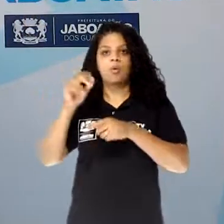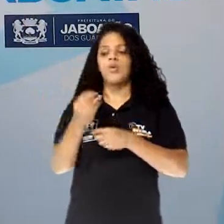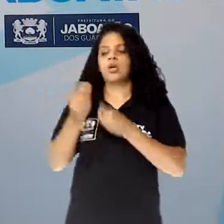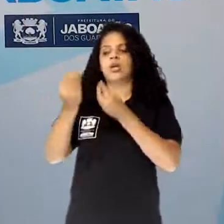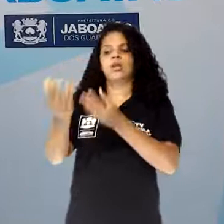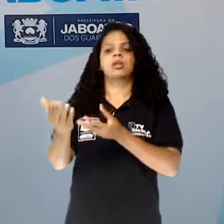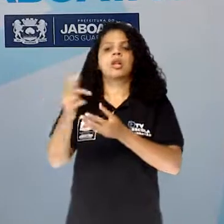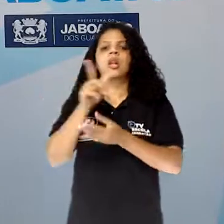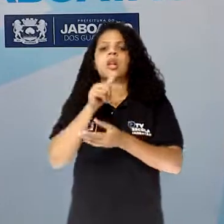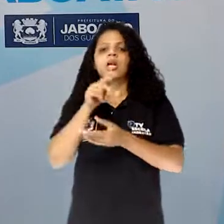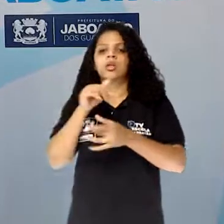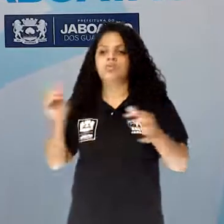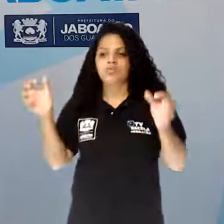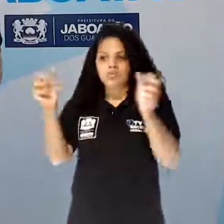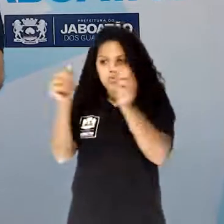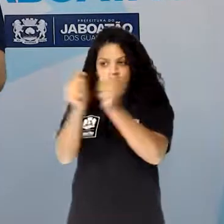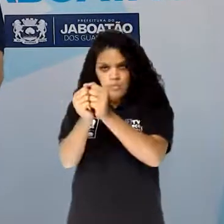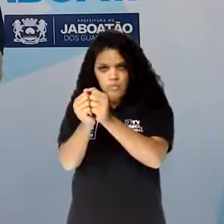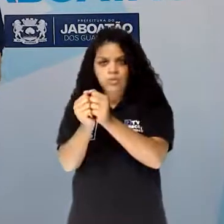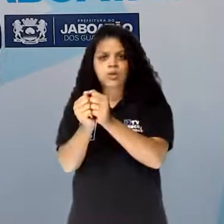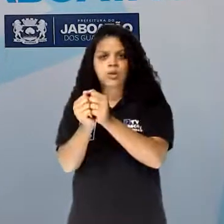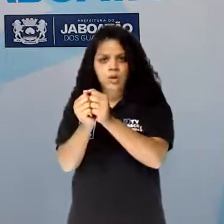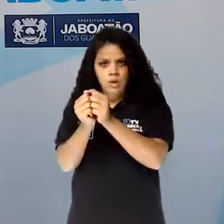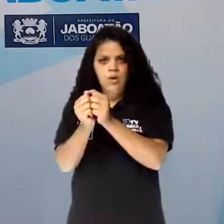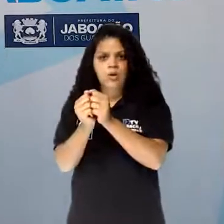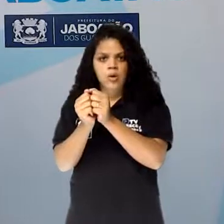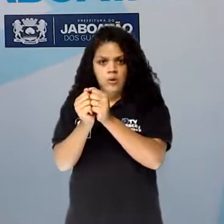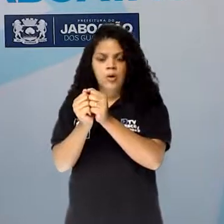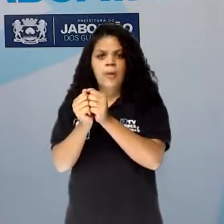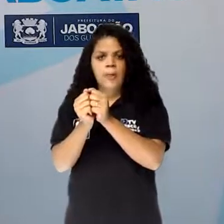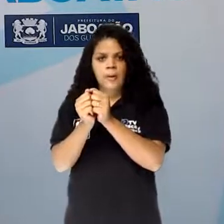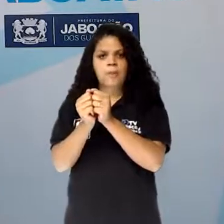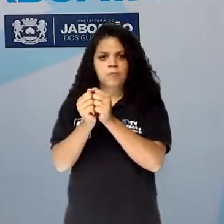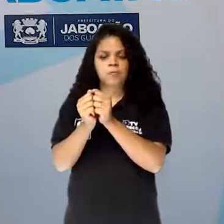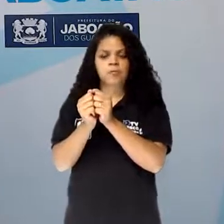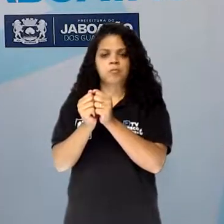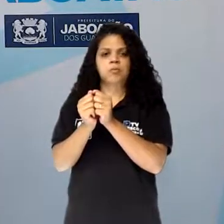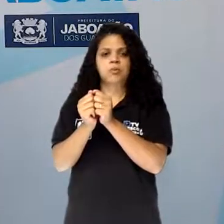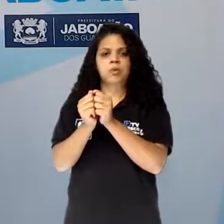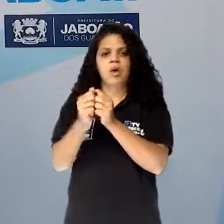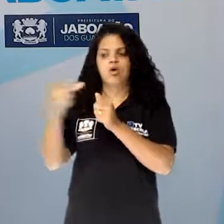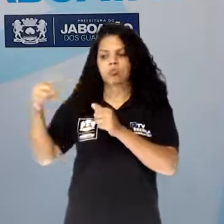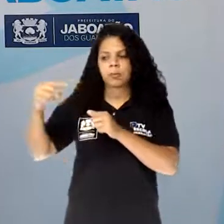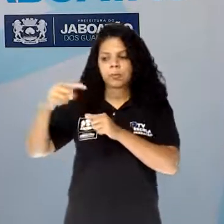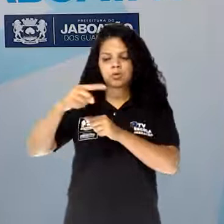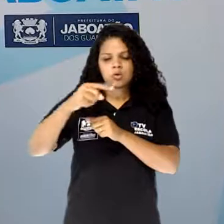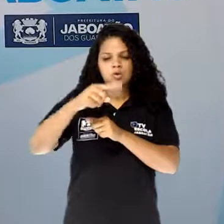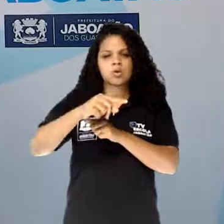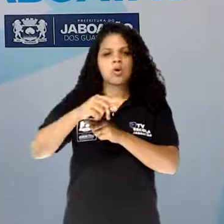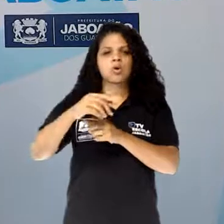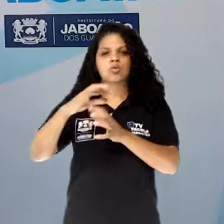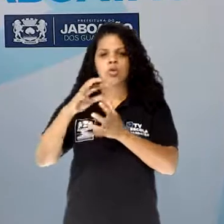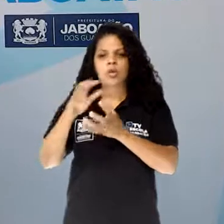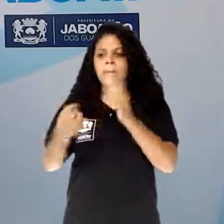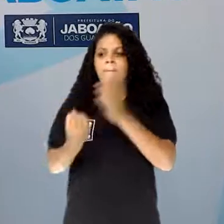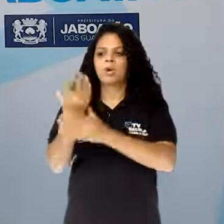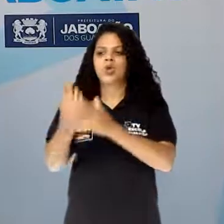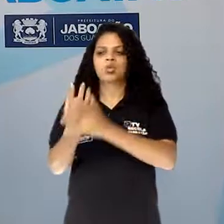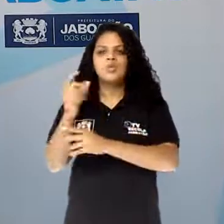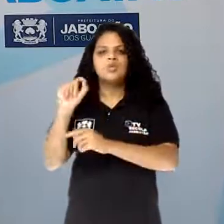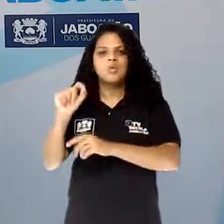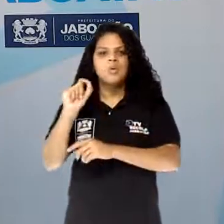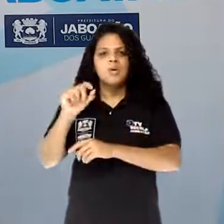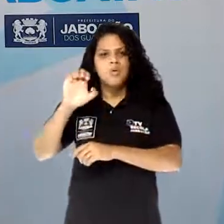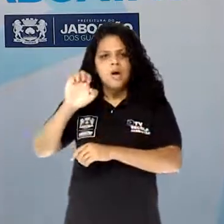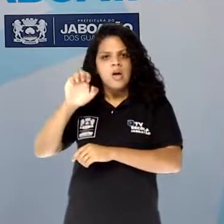ao espermatozoide e vão dar origem ao que a gente chama de esperma, né? E é ele justamente que vai ser ejaculado, é ele que vai